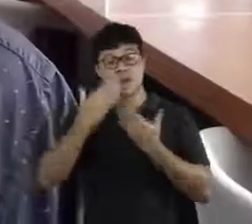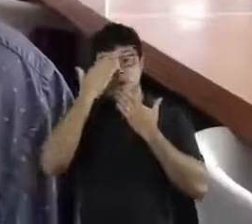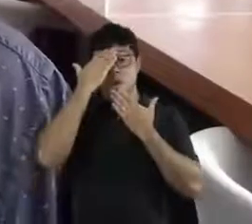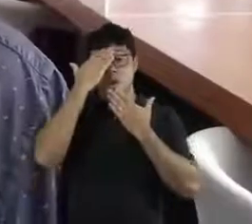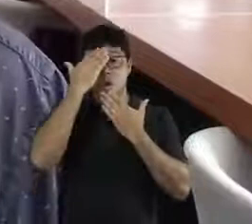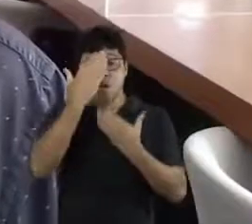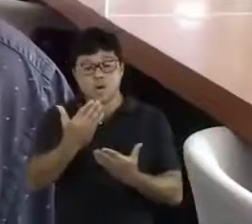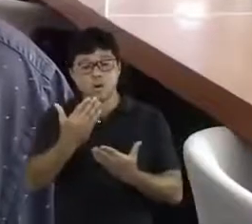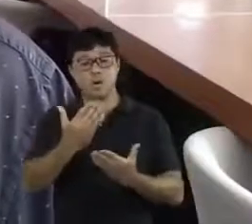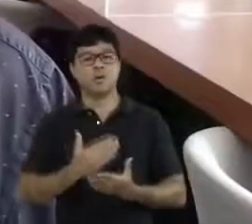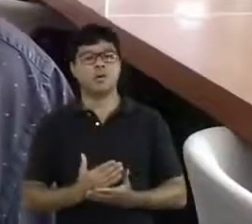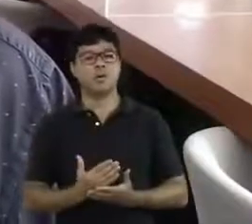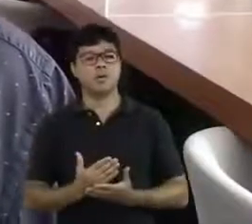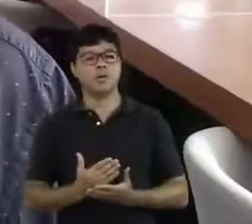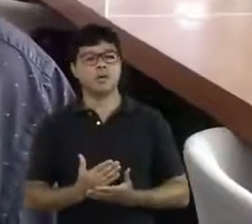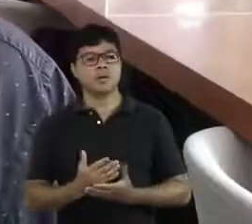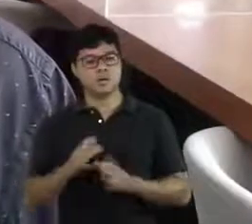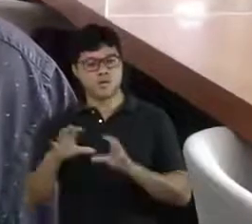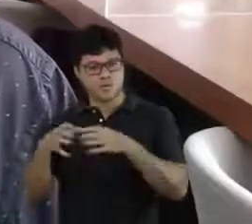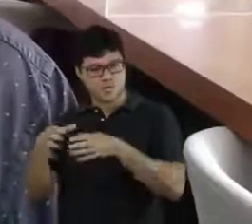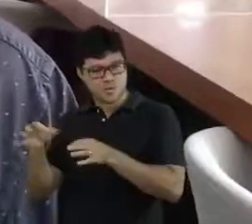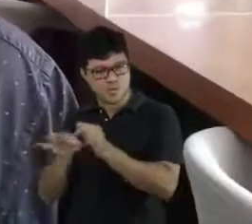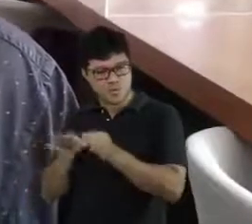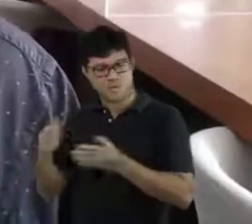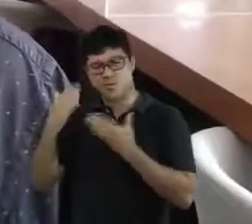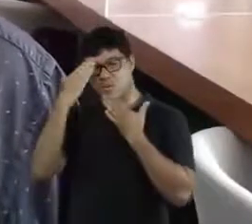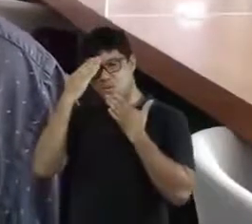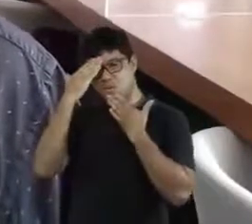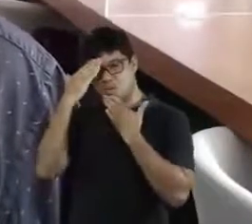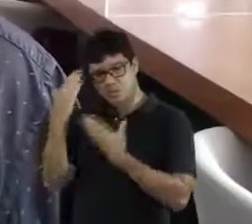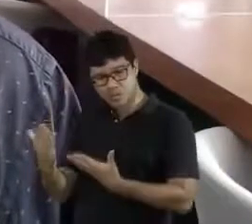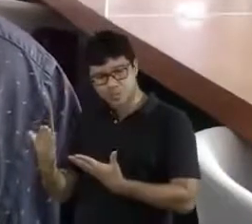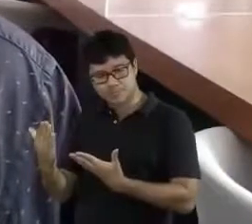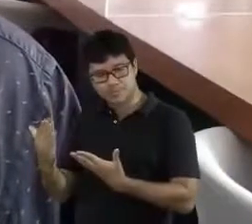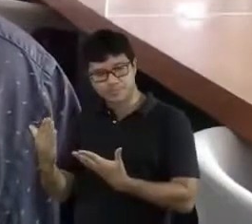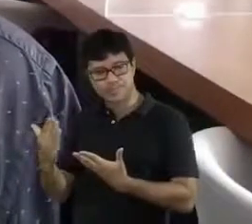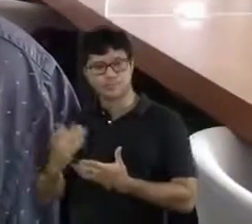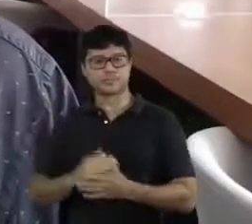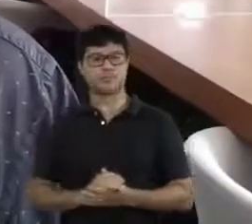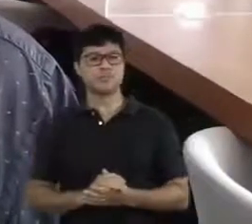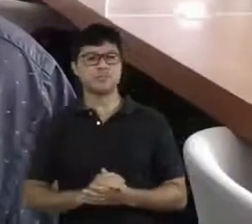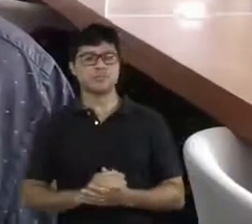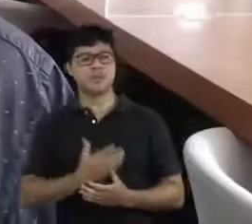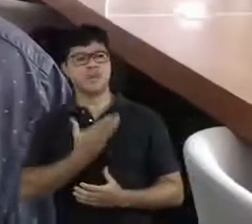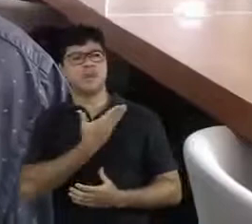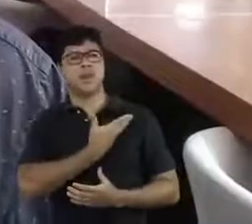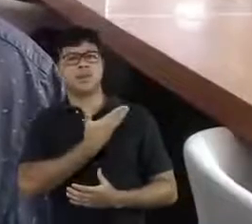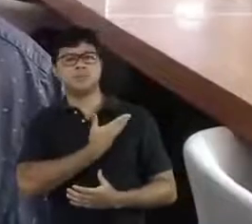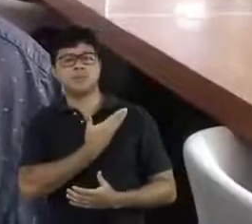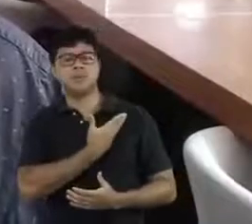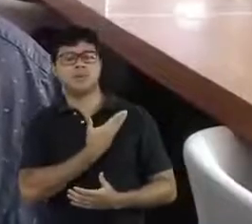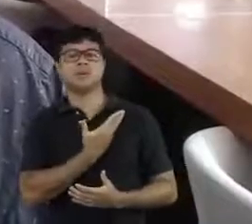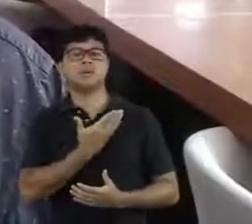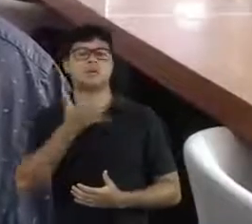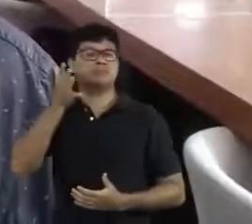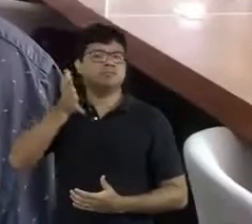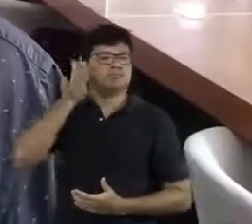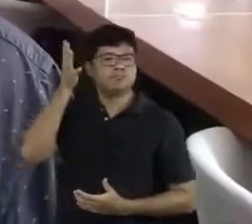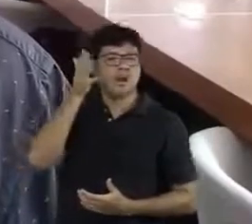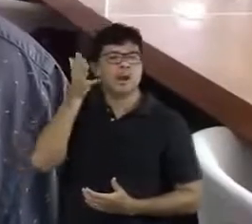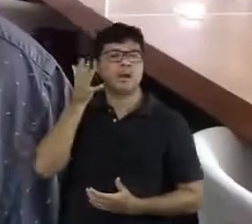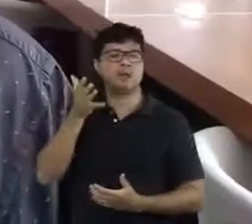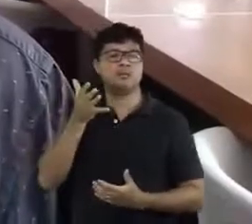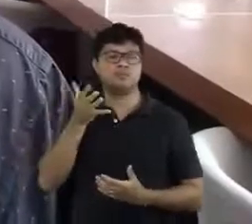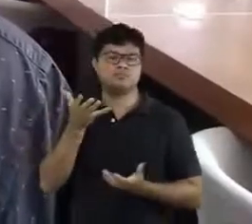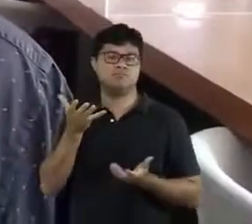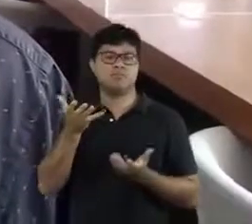obrigado. Obrigado à organização do evento, obrigado aos colegas, os palestrantes,